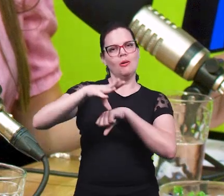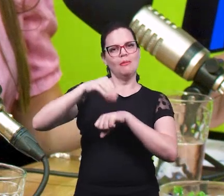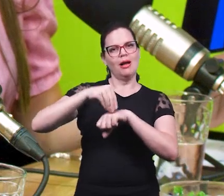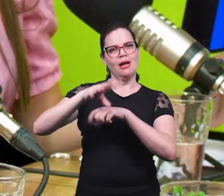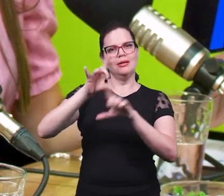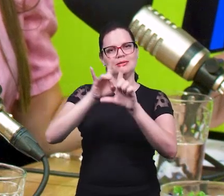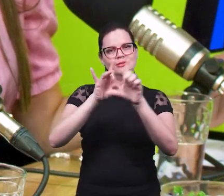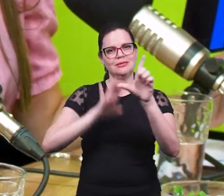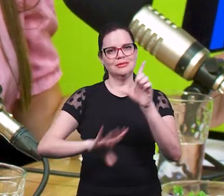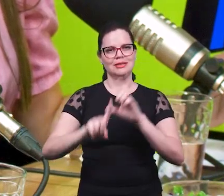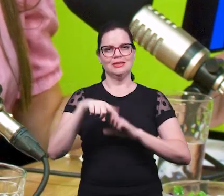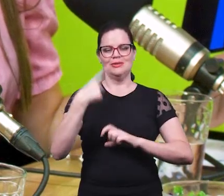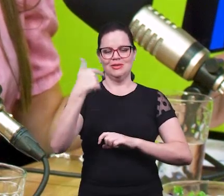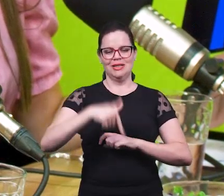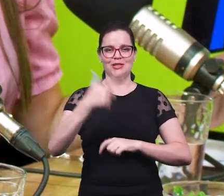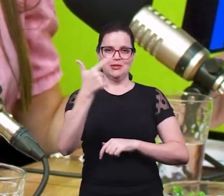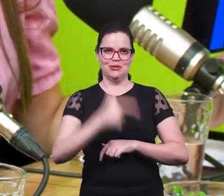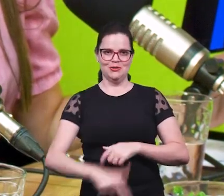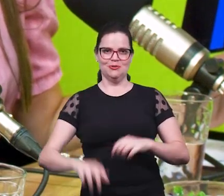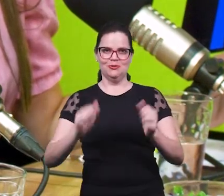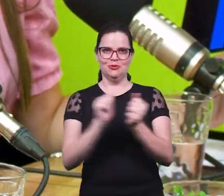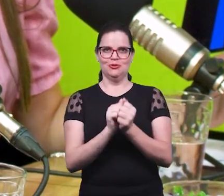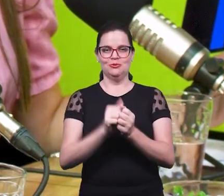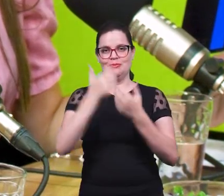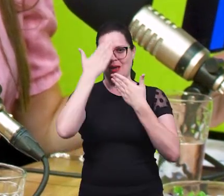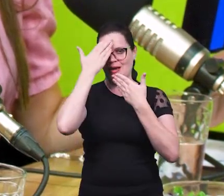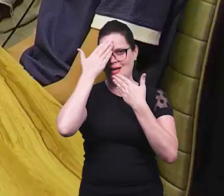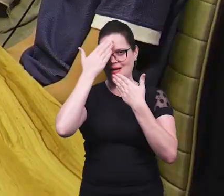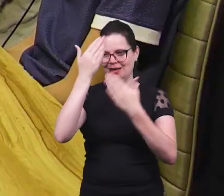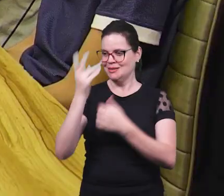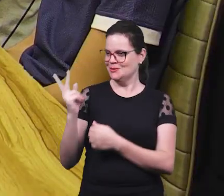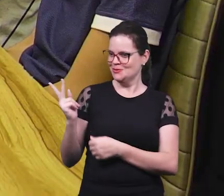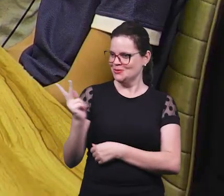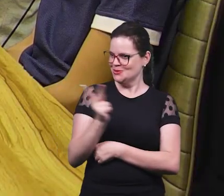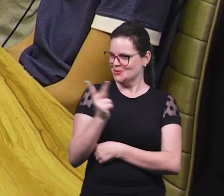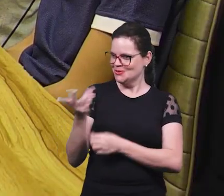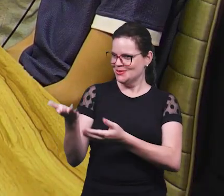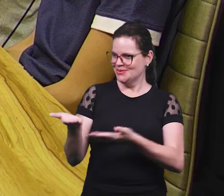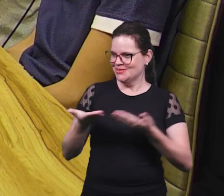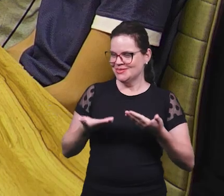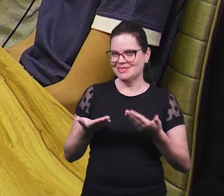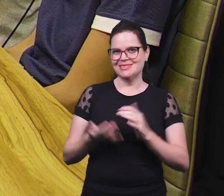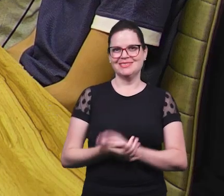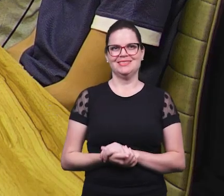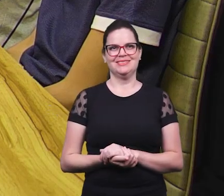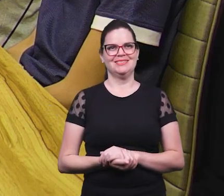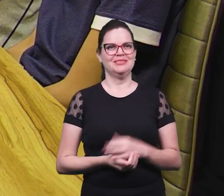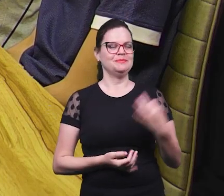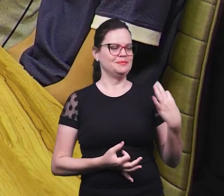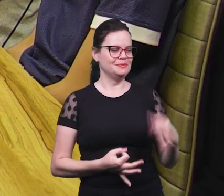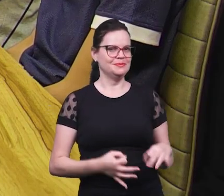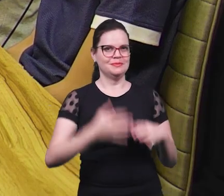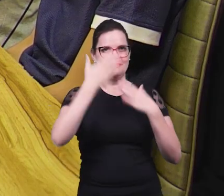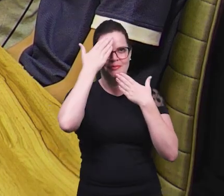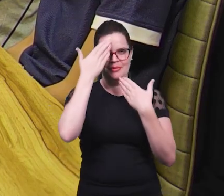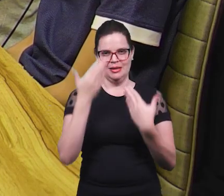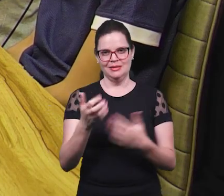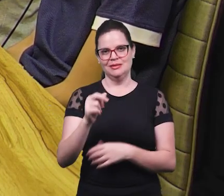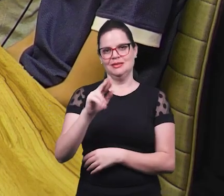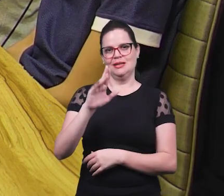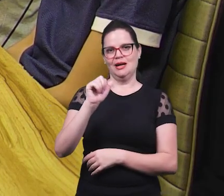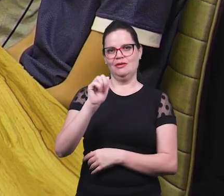um prazer tê-los aqui novamente. Queremos agradecer, né, aos nossos convidados, né, Jaque? Queremos agradecer a presença